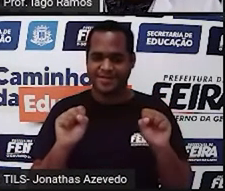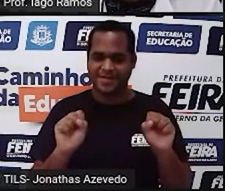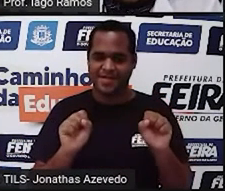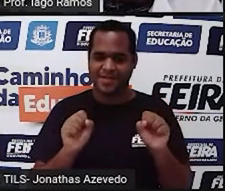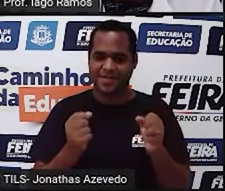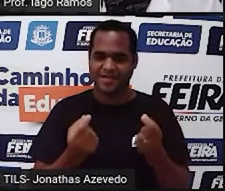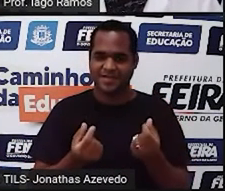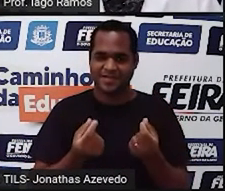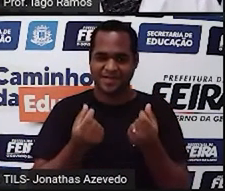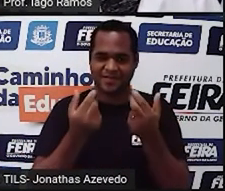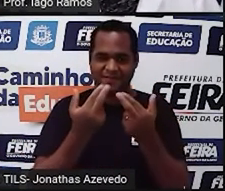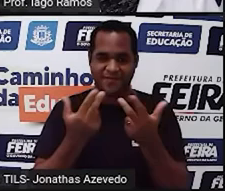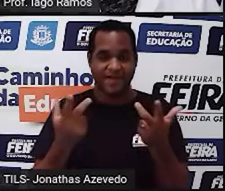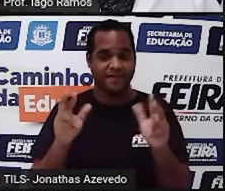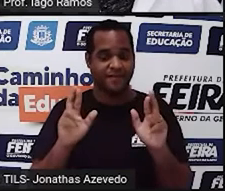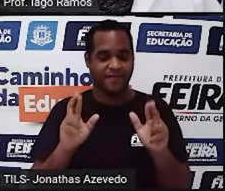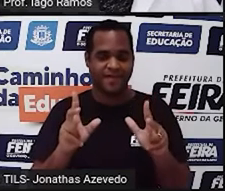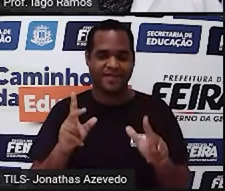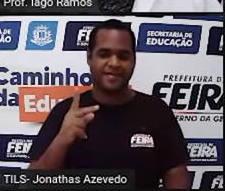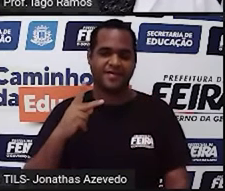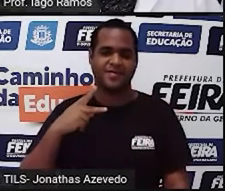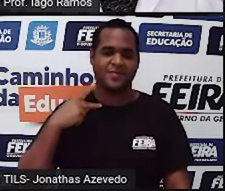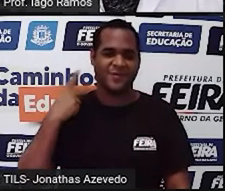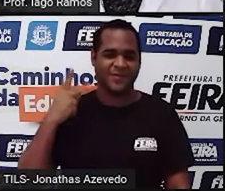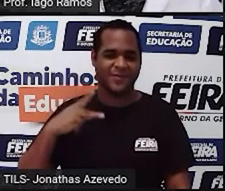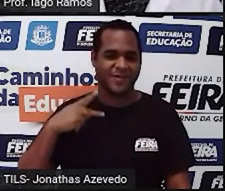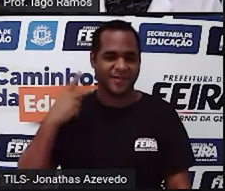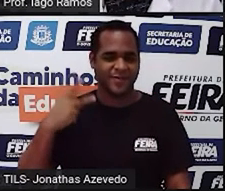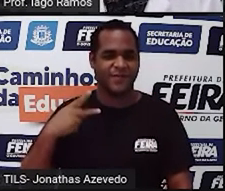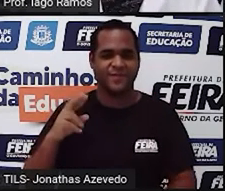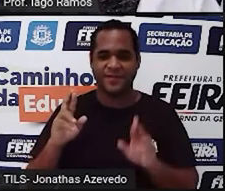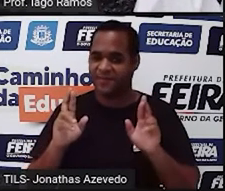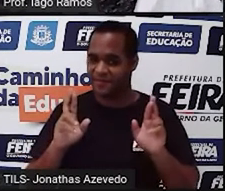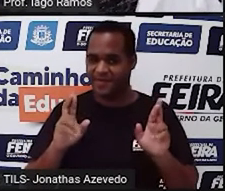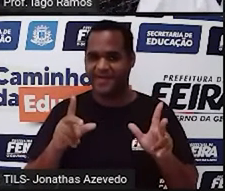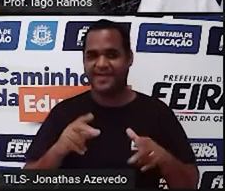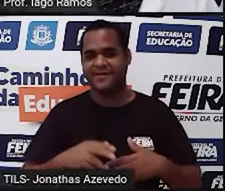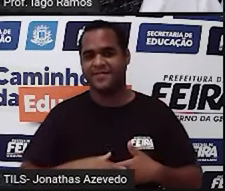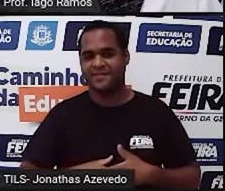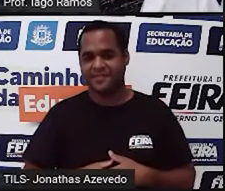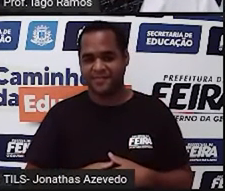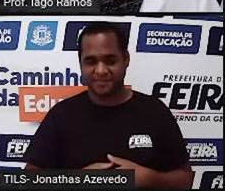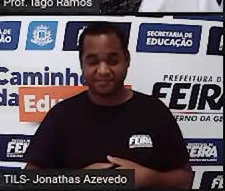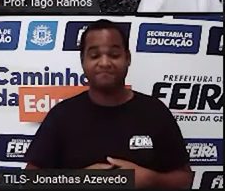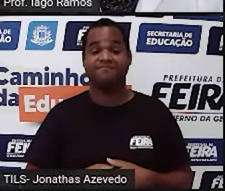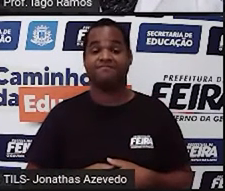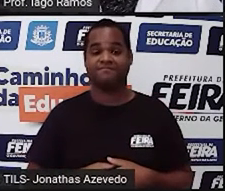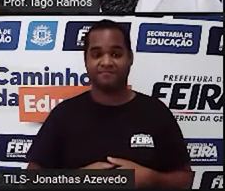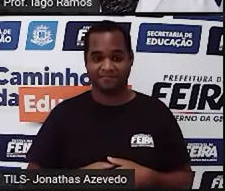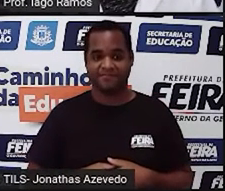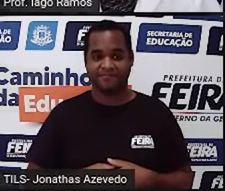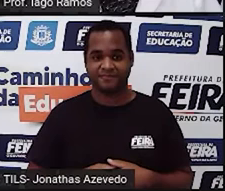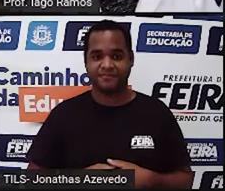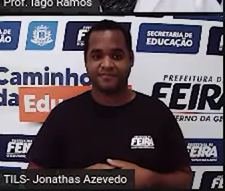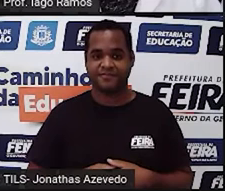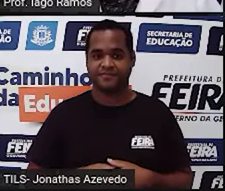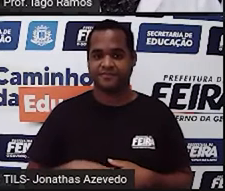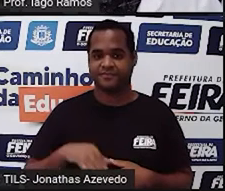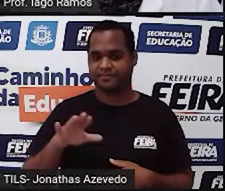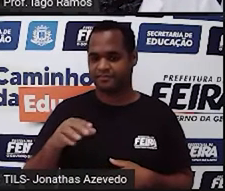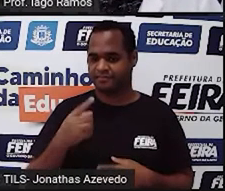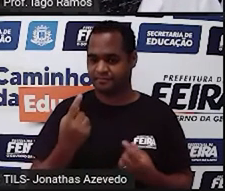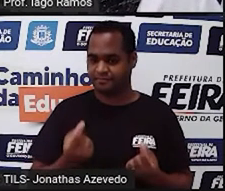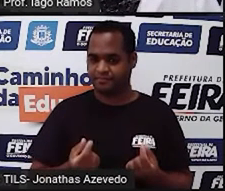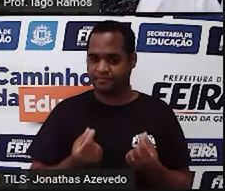economias diferentes e sistemas políticos Diferentes né é um conte é